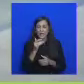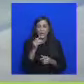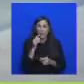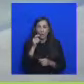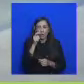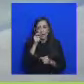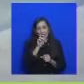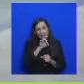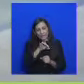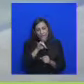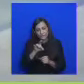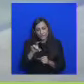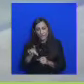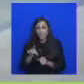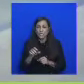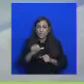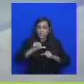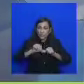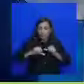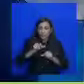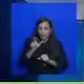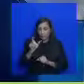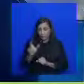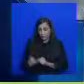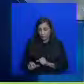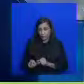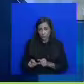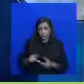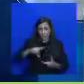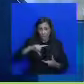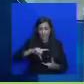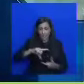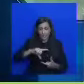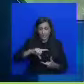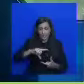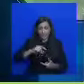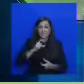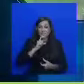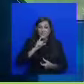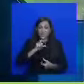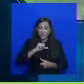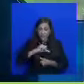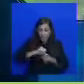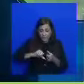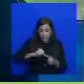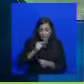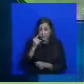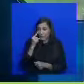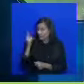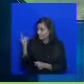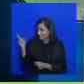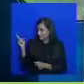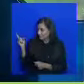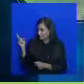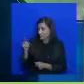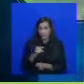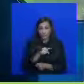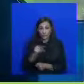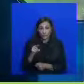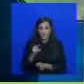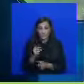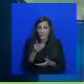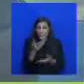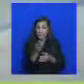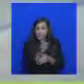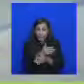sorteio, cada vez que trocarmos de coluna, a placa verde também terá esta indicação para que você não